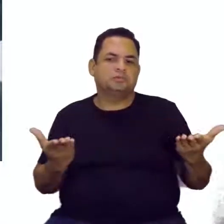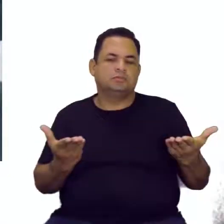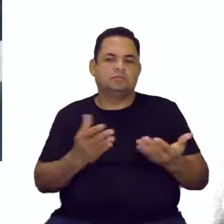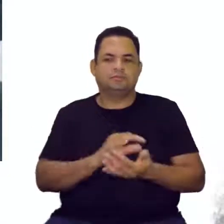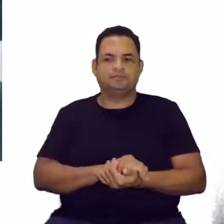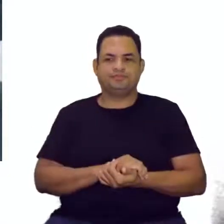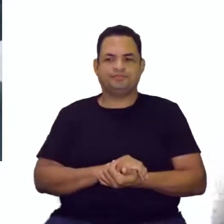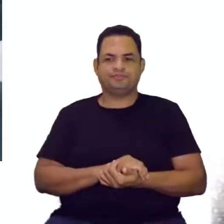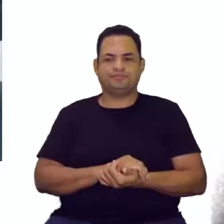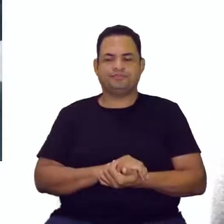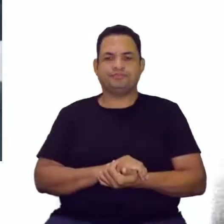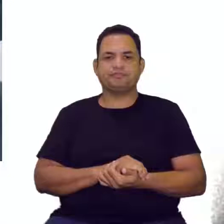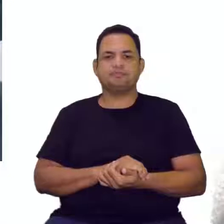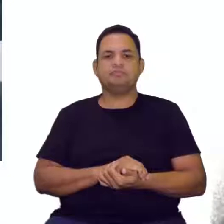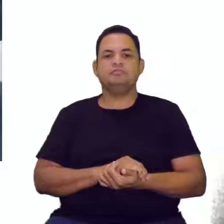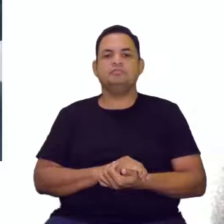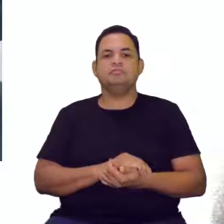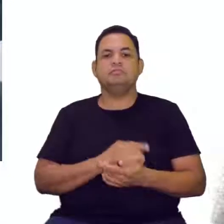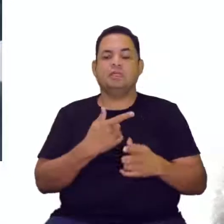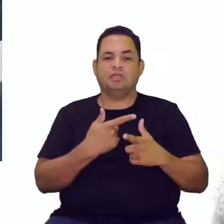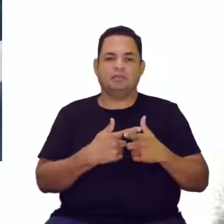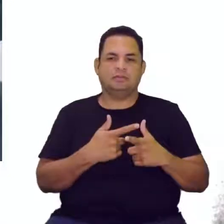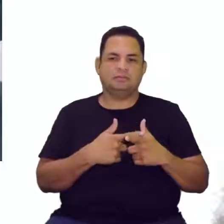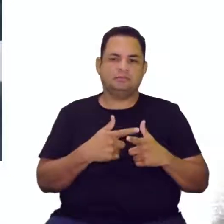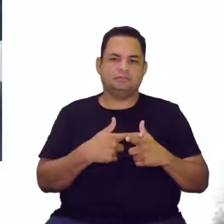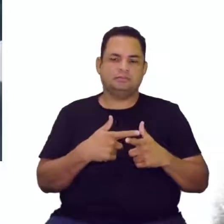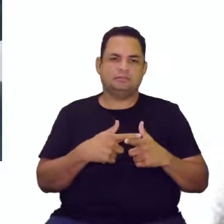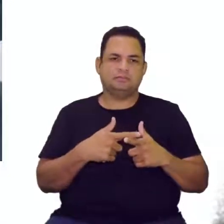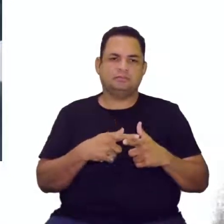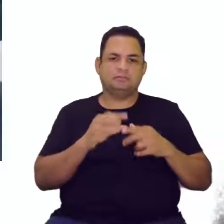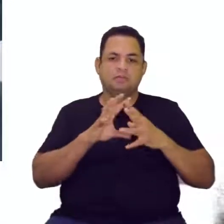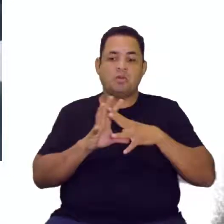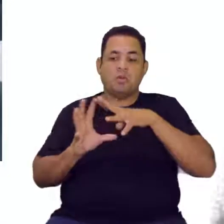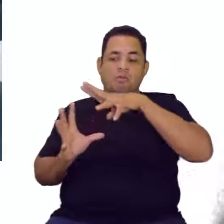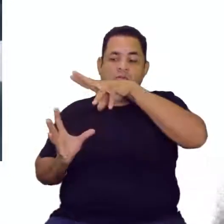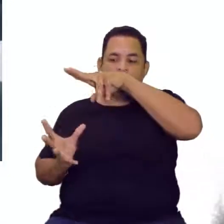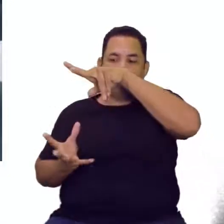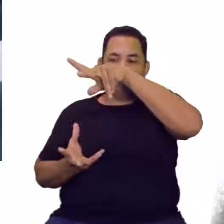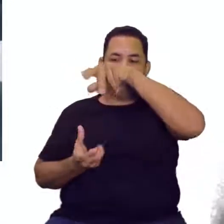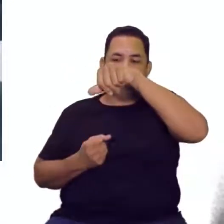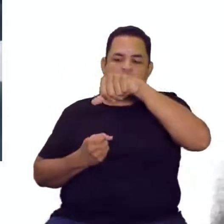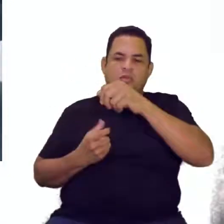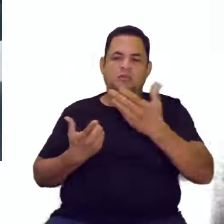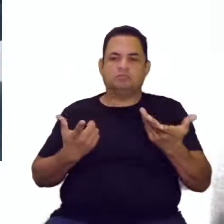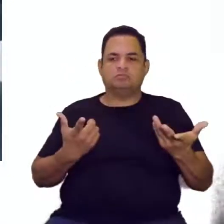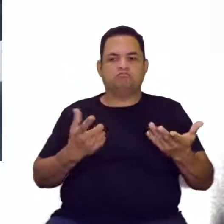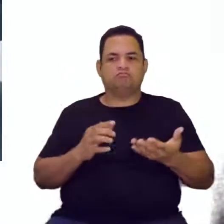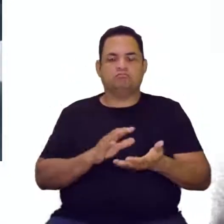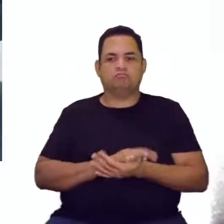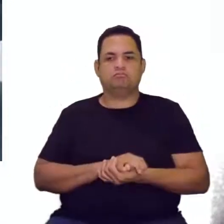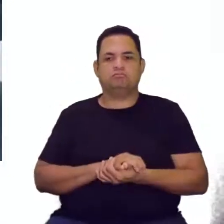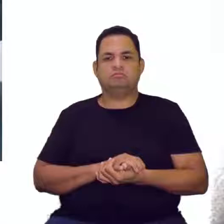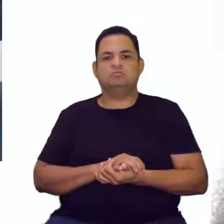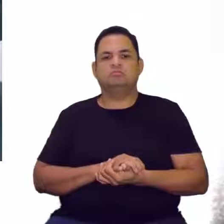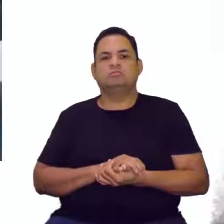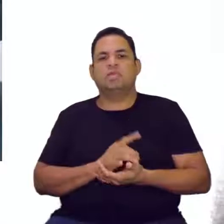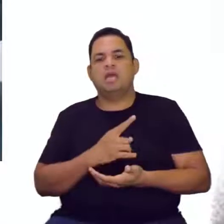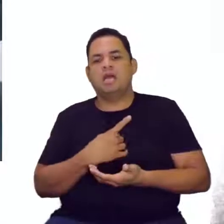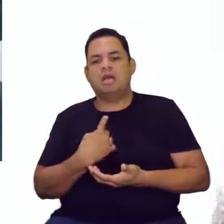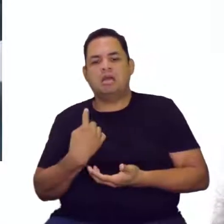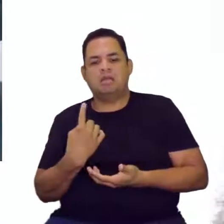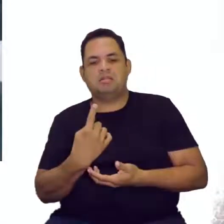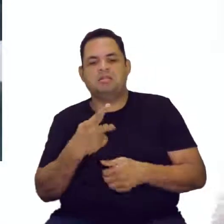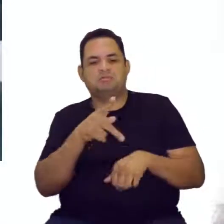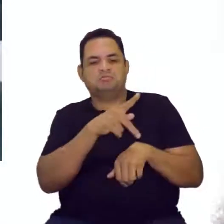desaparecendo. E é um problema global. Ah, mas eu estou aqui, nosso país ele